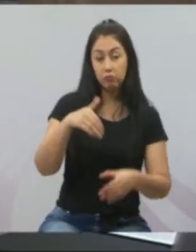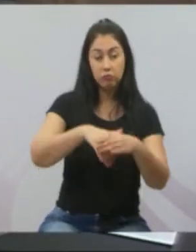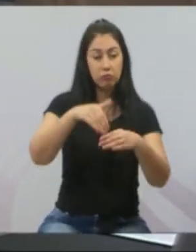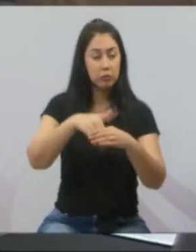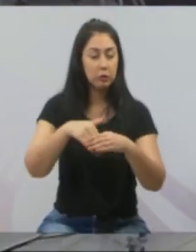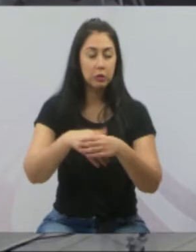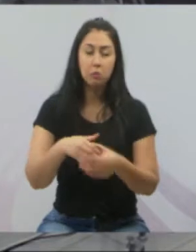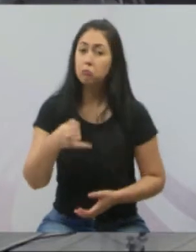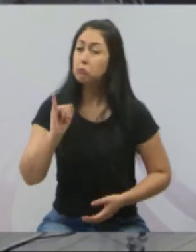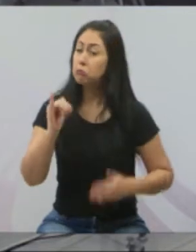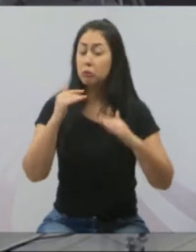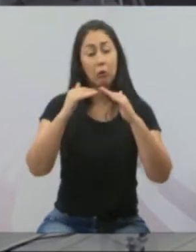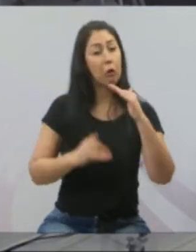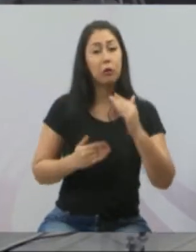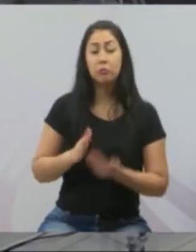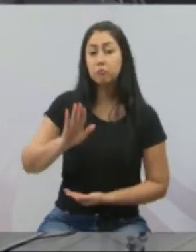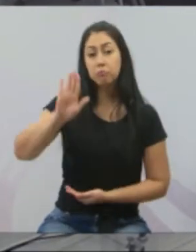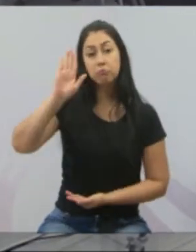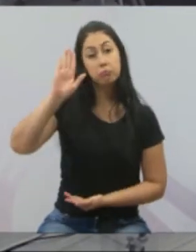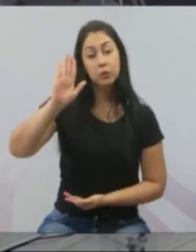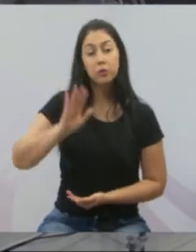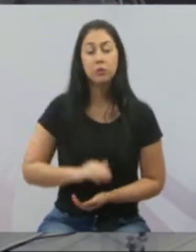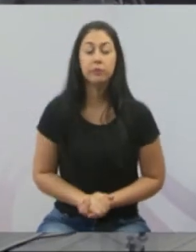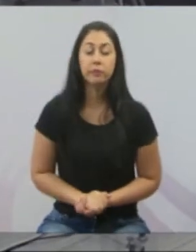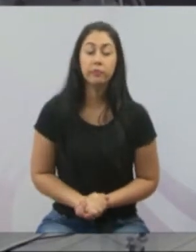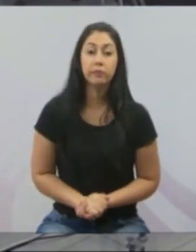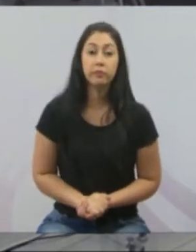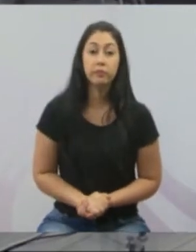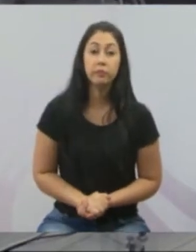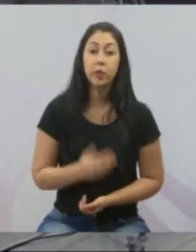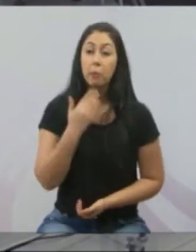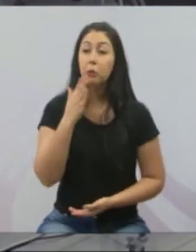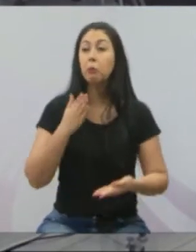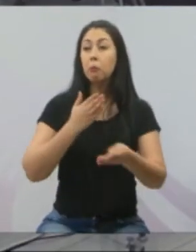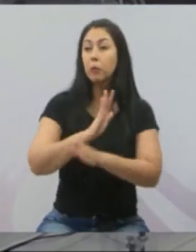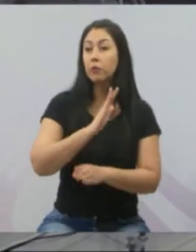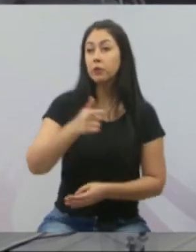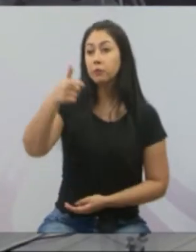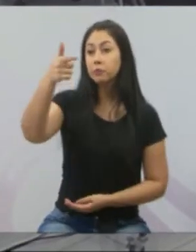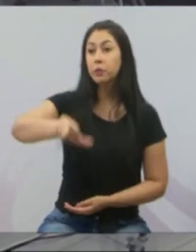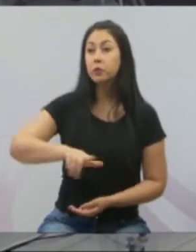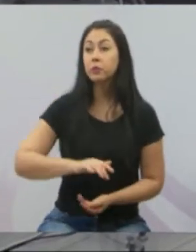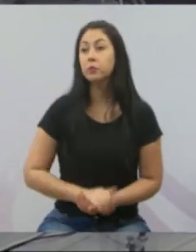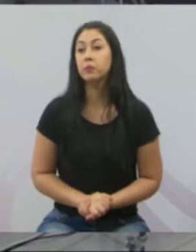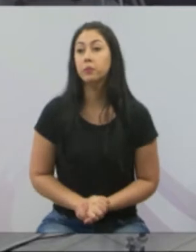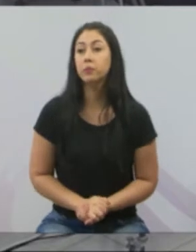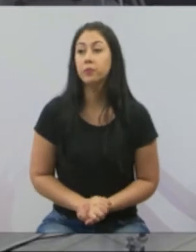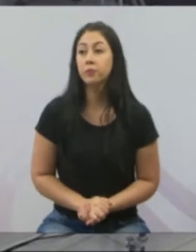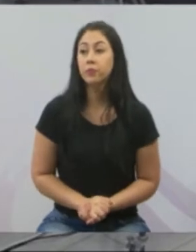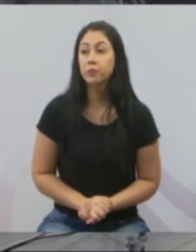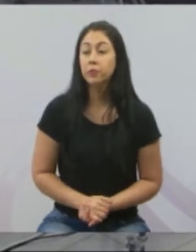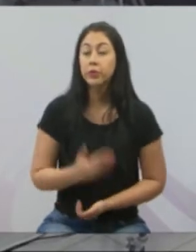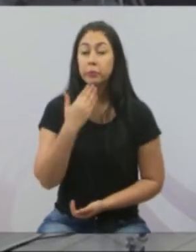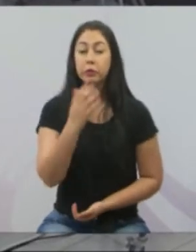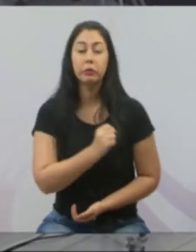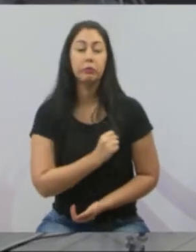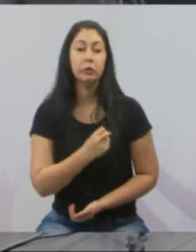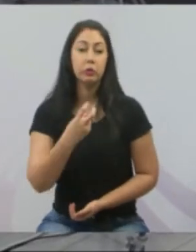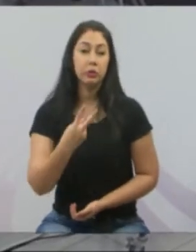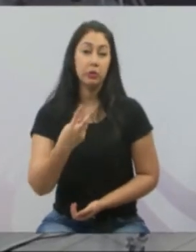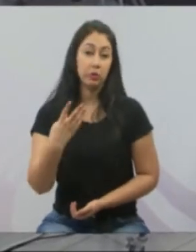o excelentíssimo senhor senador da República, Davi Alcolumbre, solicitando celeridade na tramitação do projeto de implementação